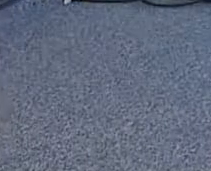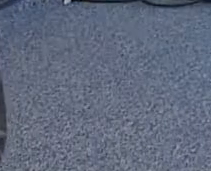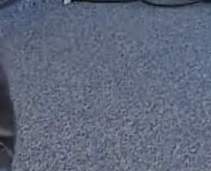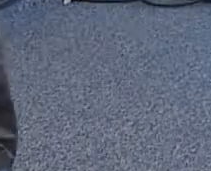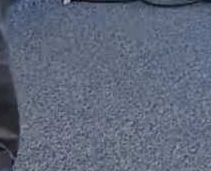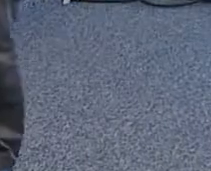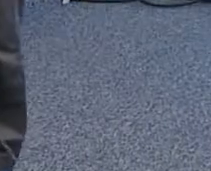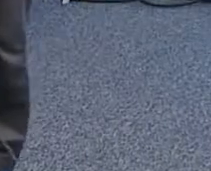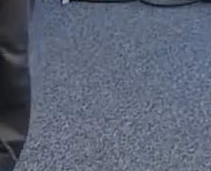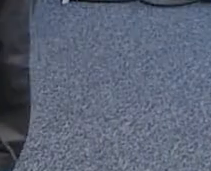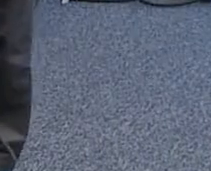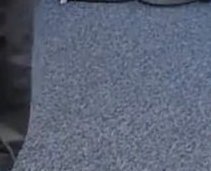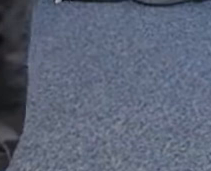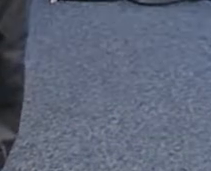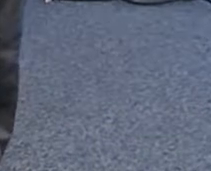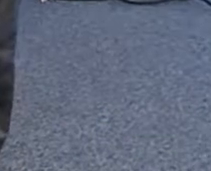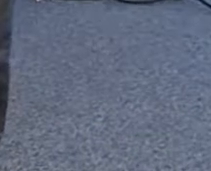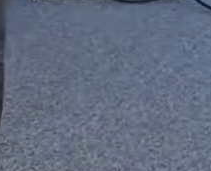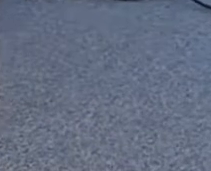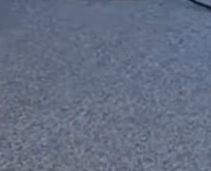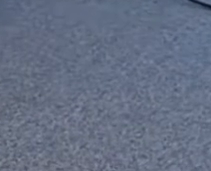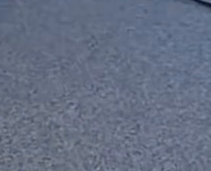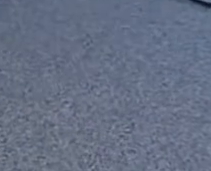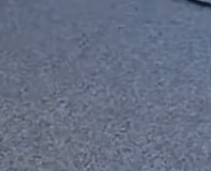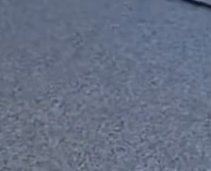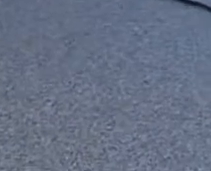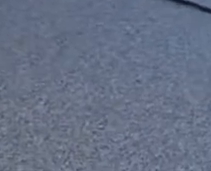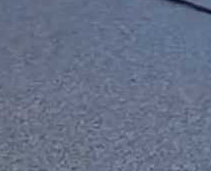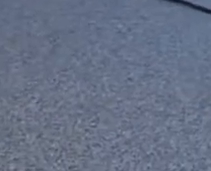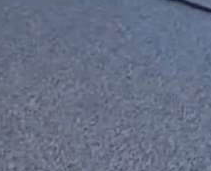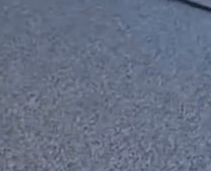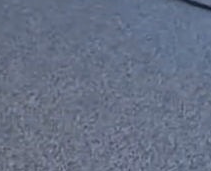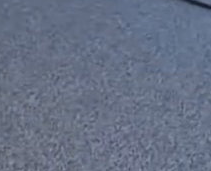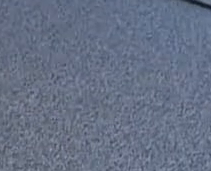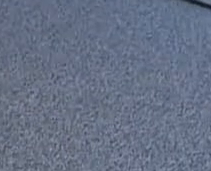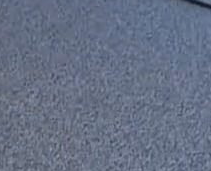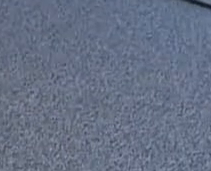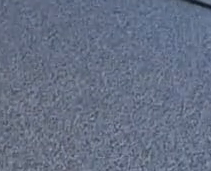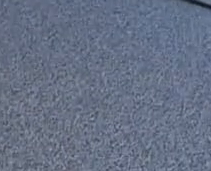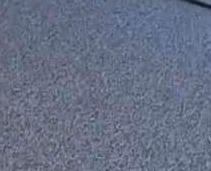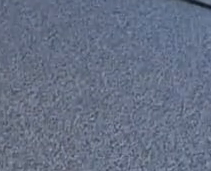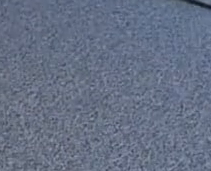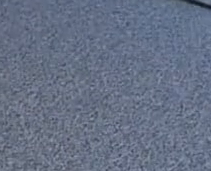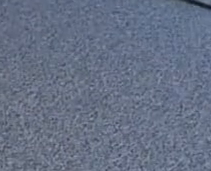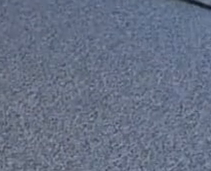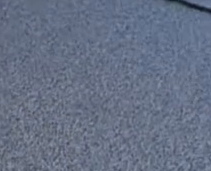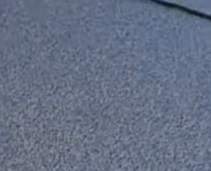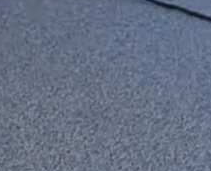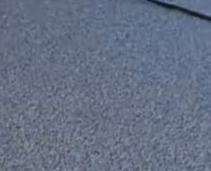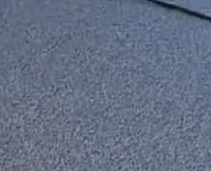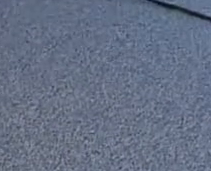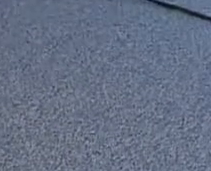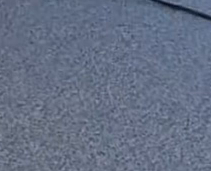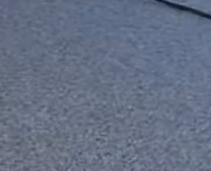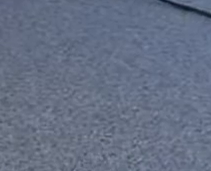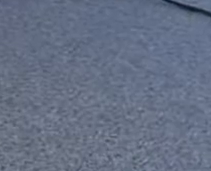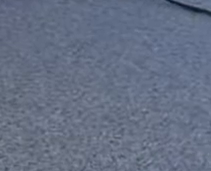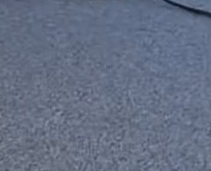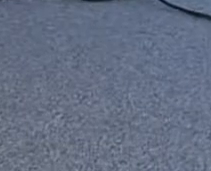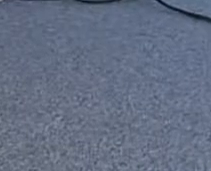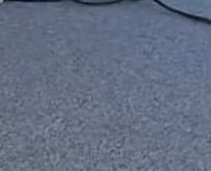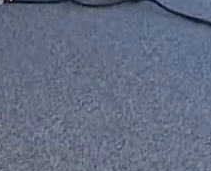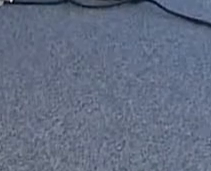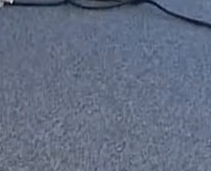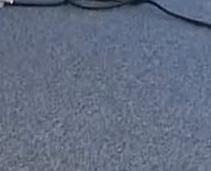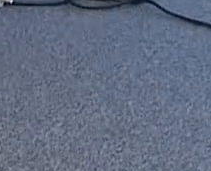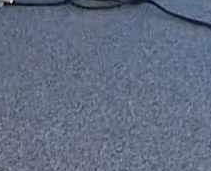Posso? Senhor presidente, vereadora Cíntia, obrigado aqui pela homenagem. Para mim, como sorocabana, é